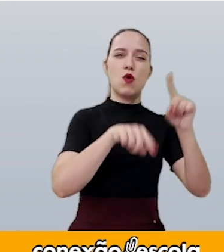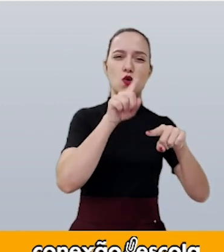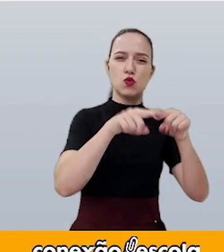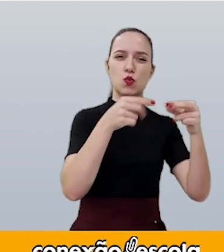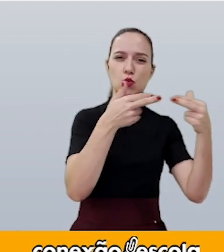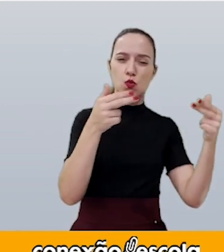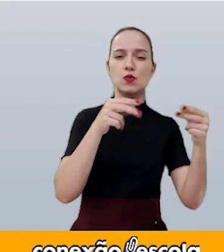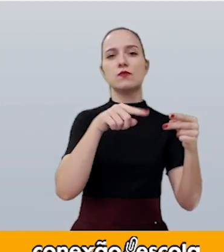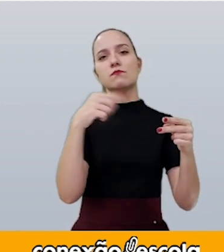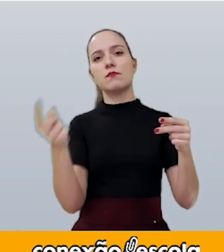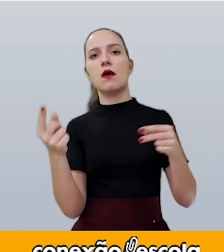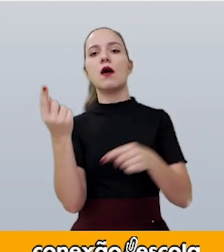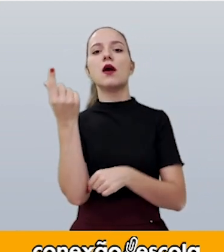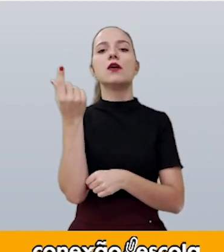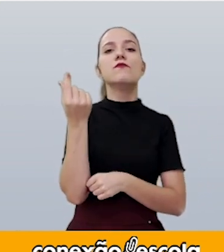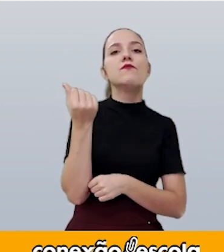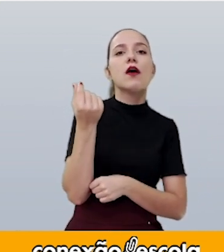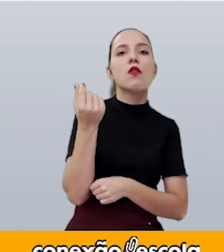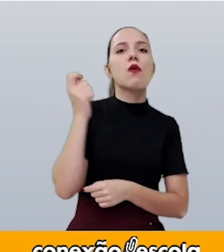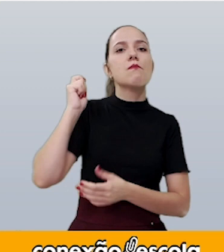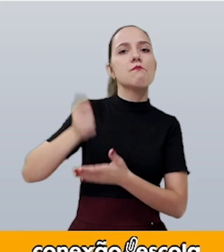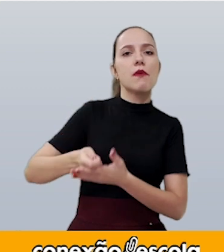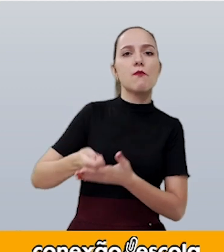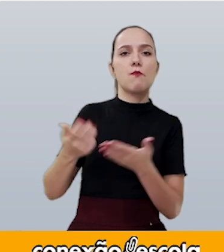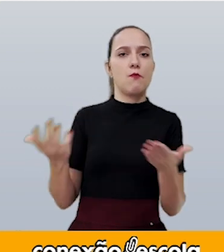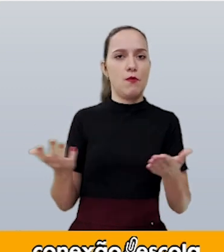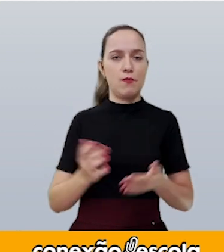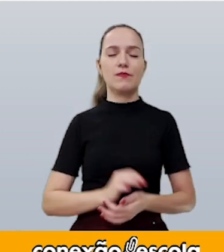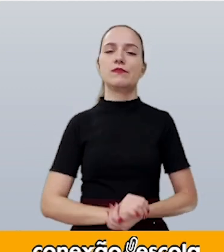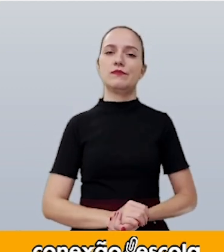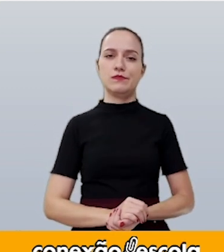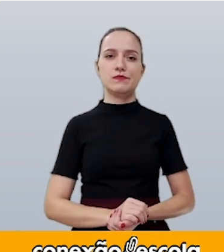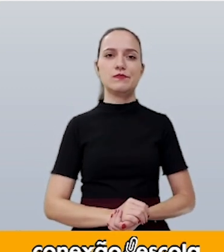primeira linha: produto e valor.